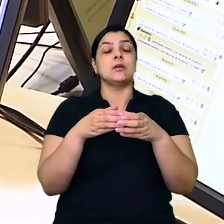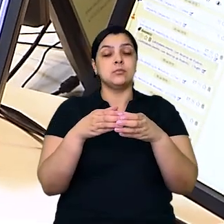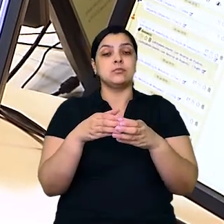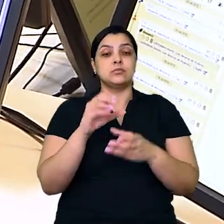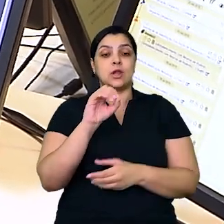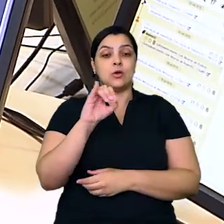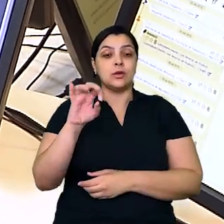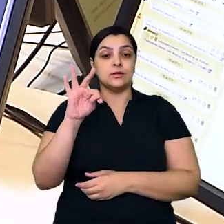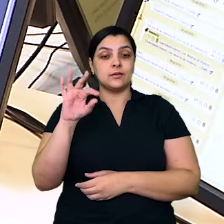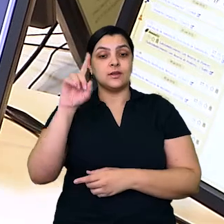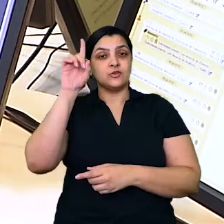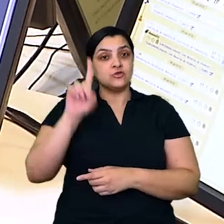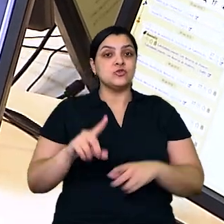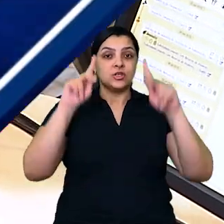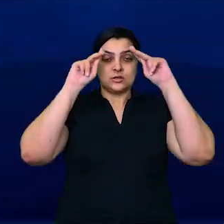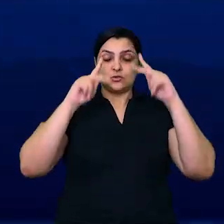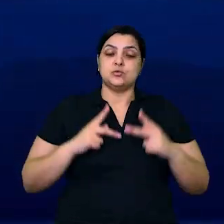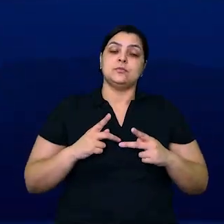de Direitos Humanos.